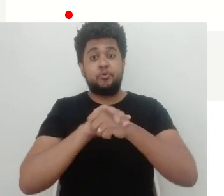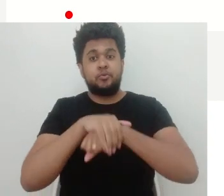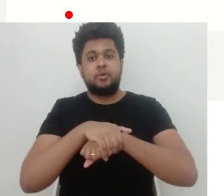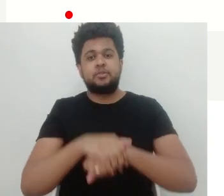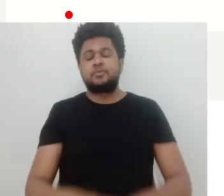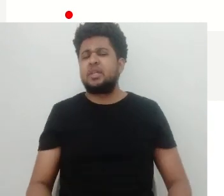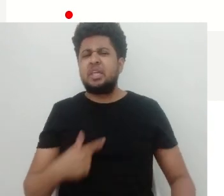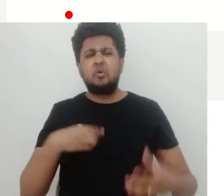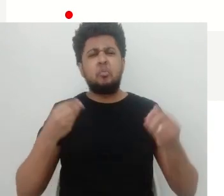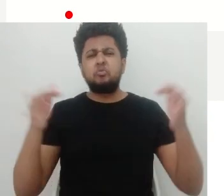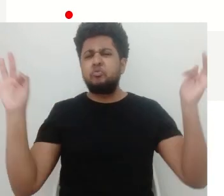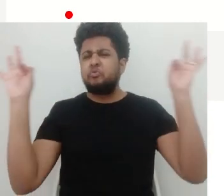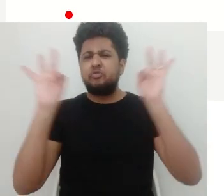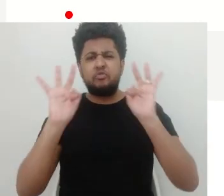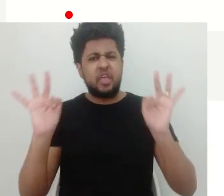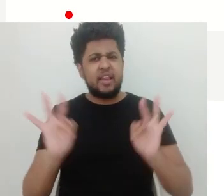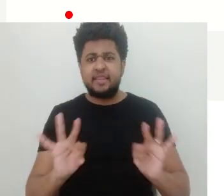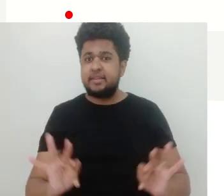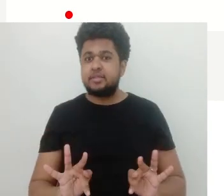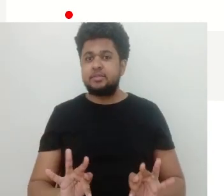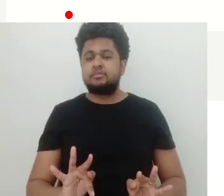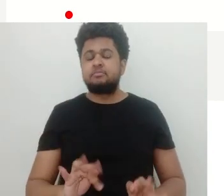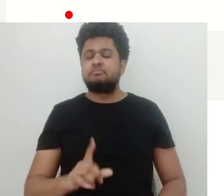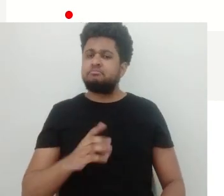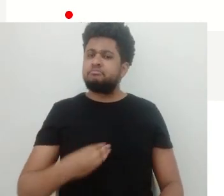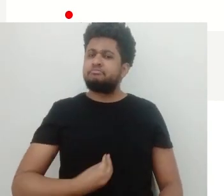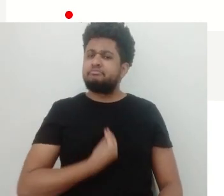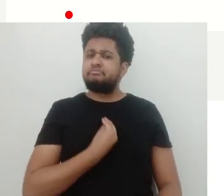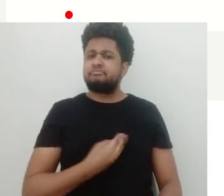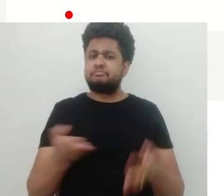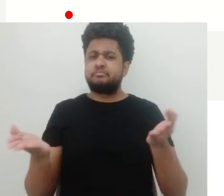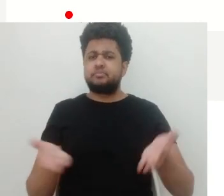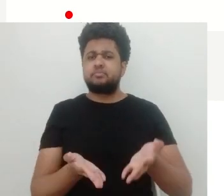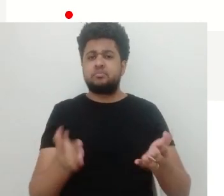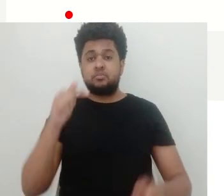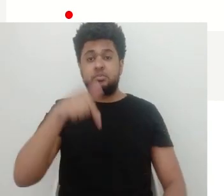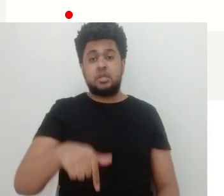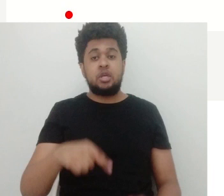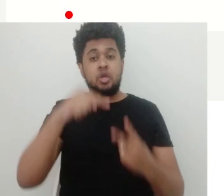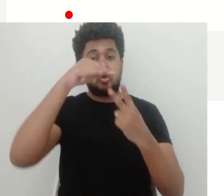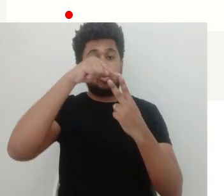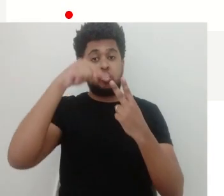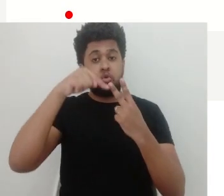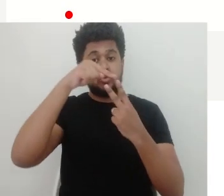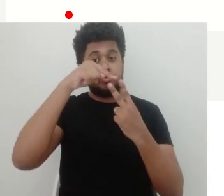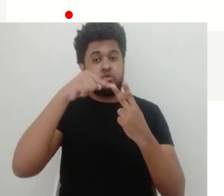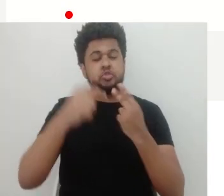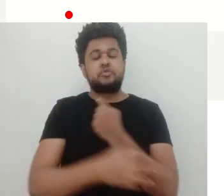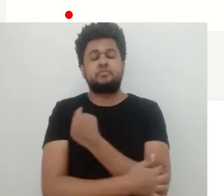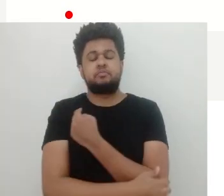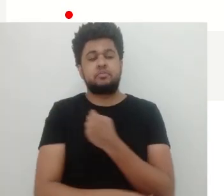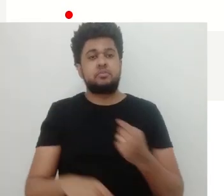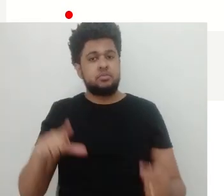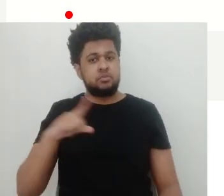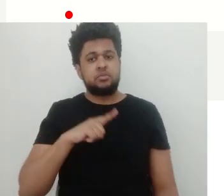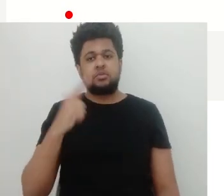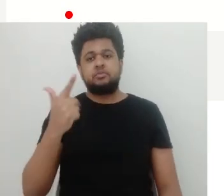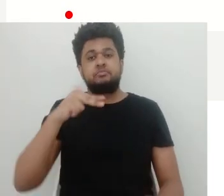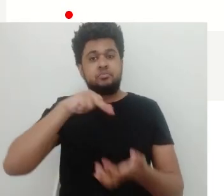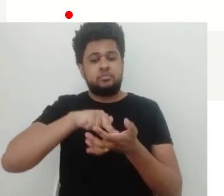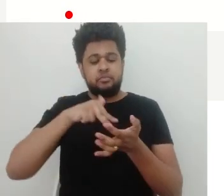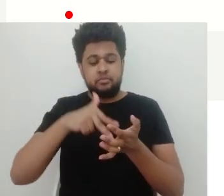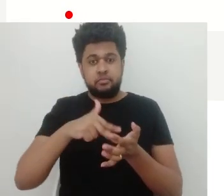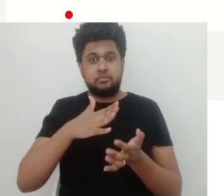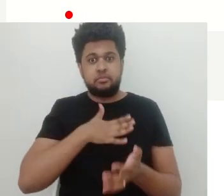mim, de ex-estudantes nossas e nossos, aos quais eu estou muito ligado. Estou